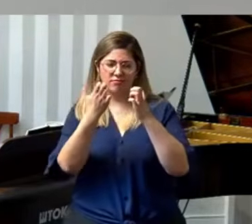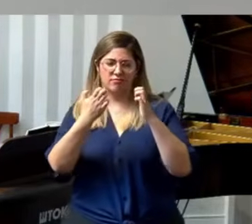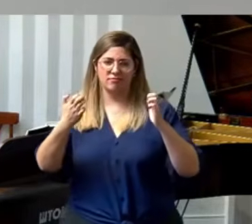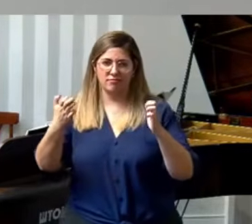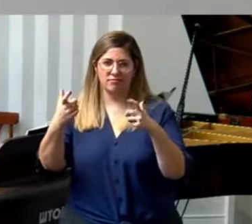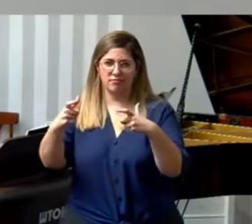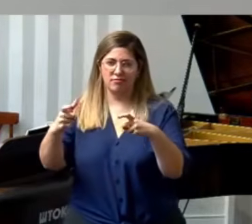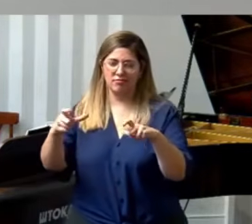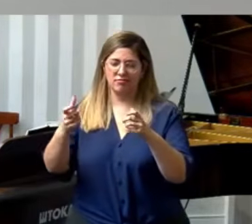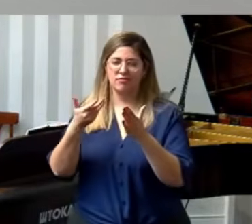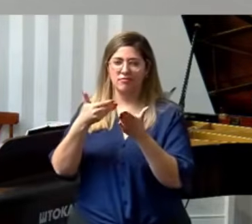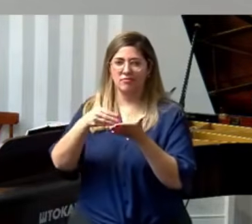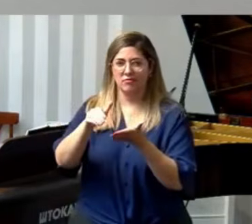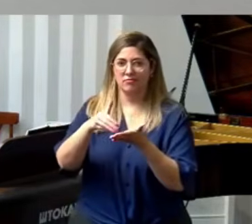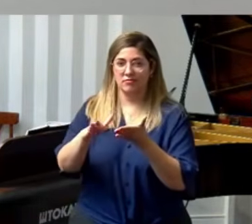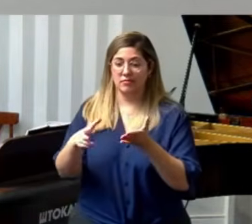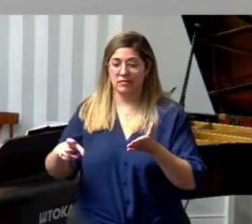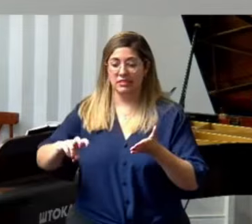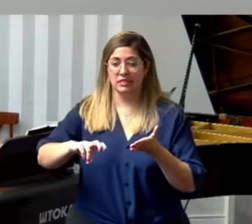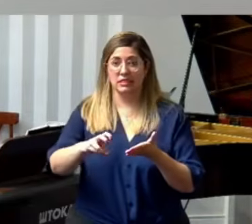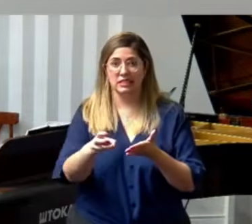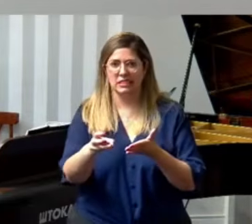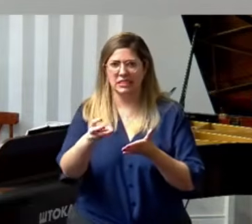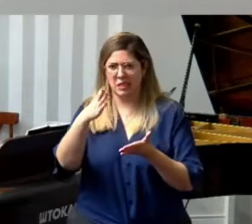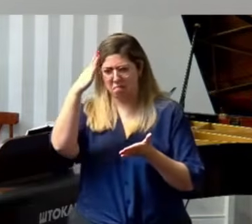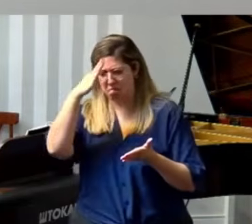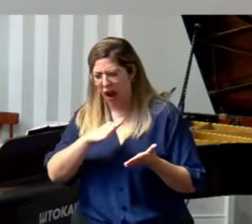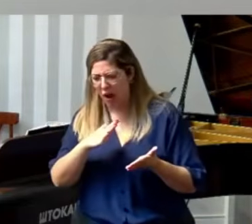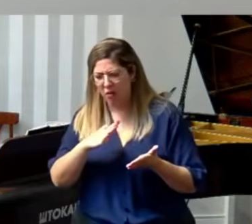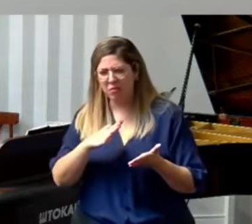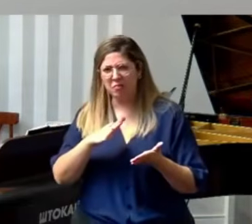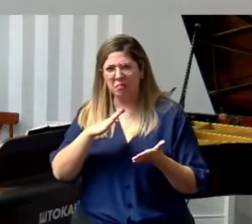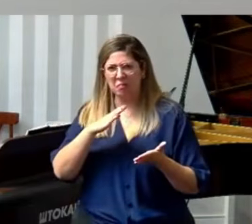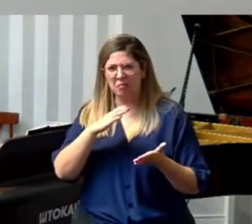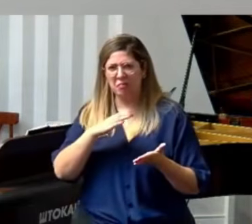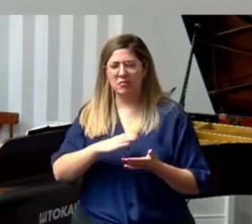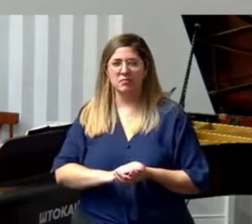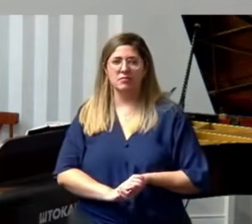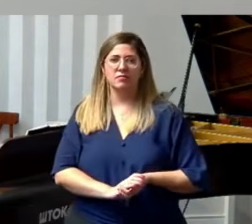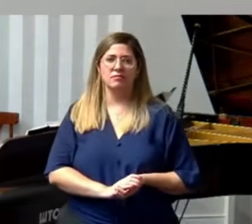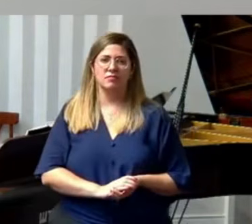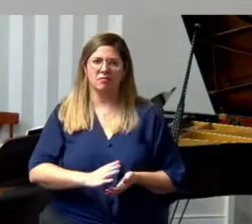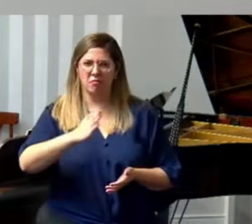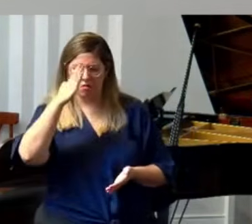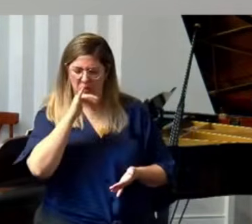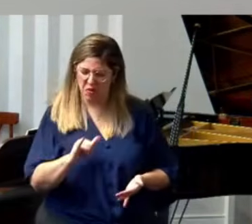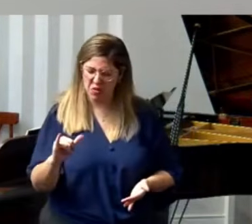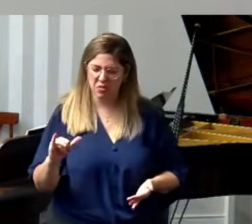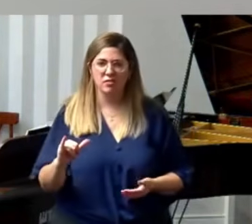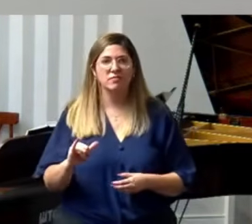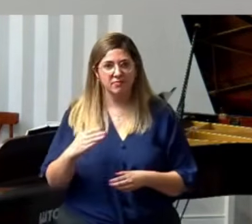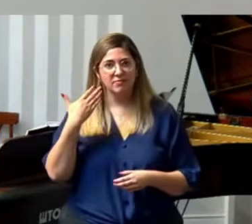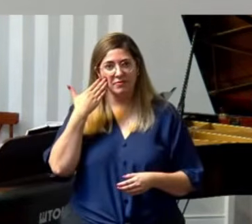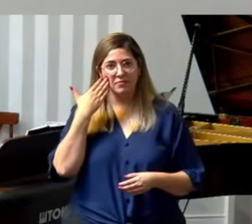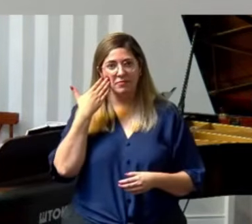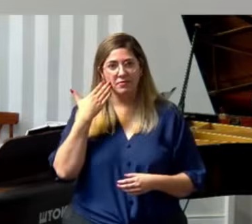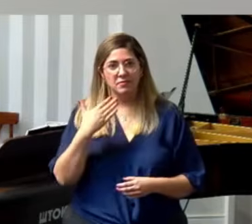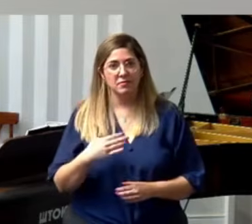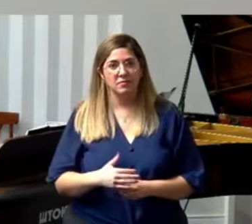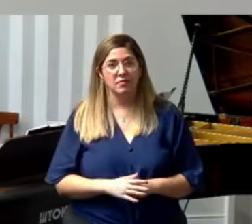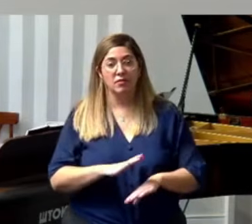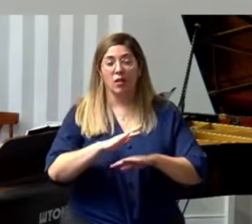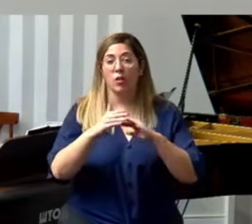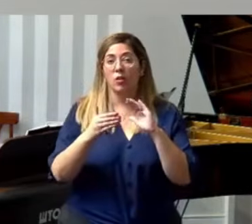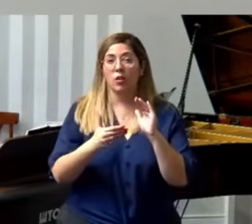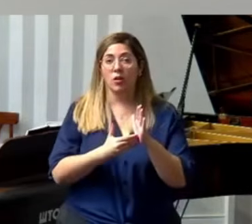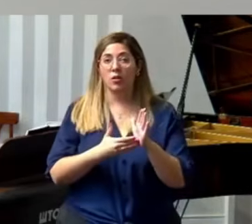assim como a serpente, que é Satanás, foi declarada maldita. O Senhor está identificando aquilo que